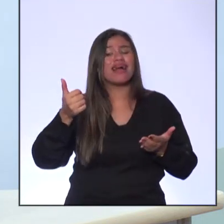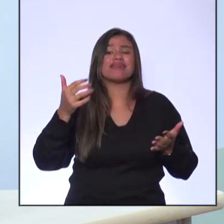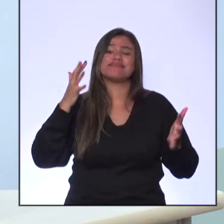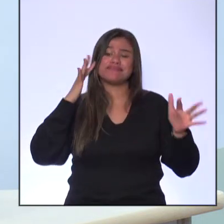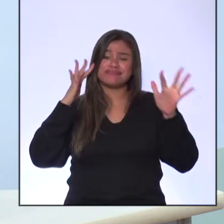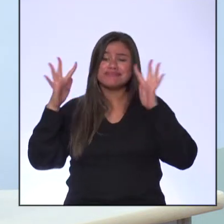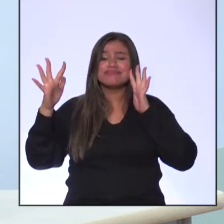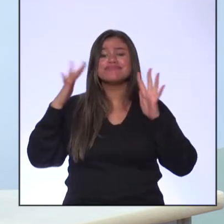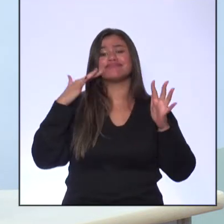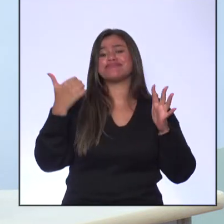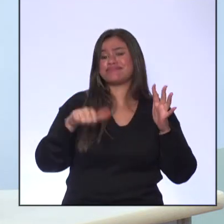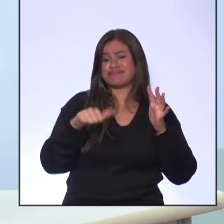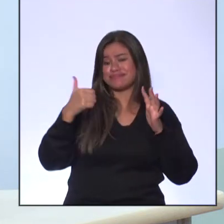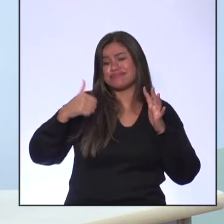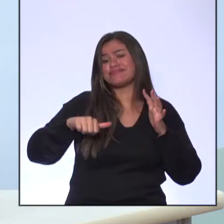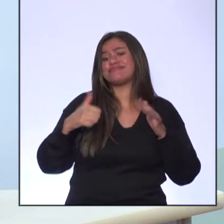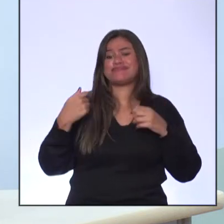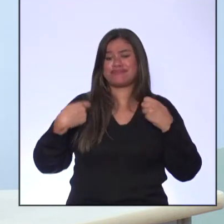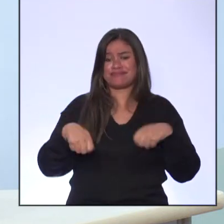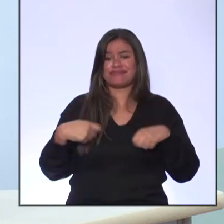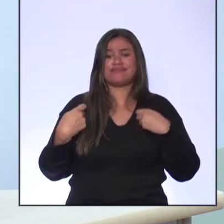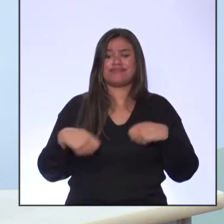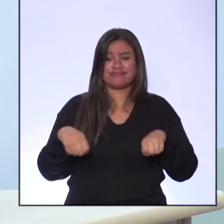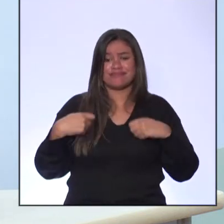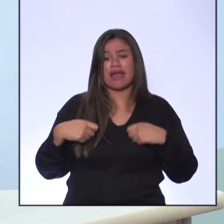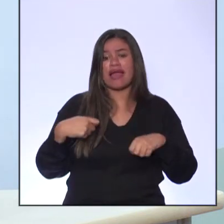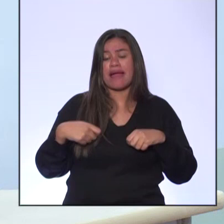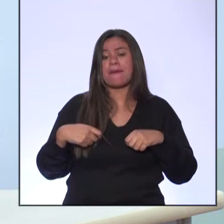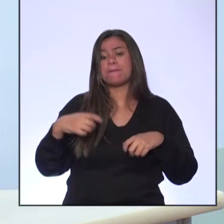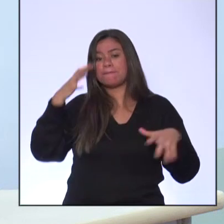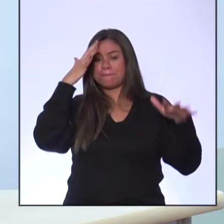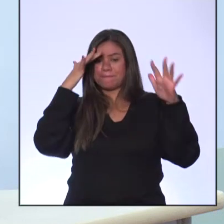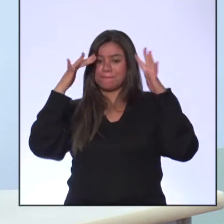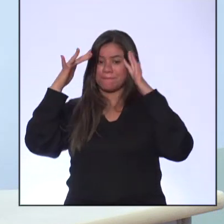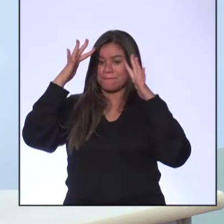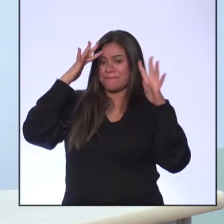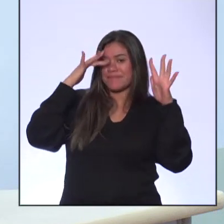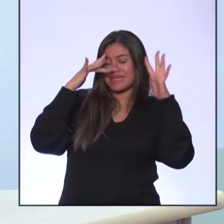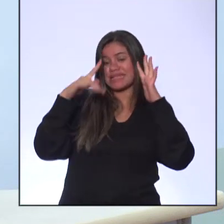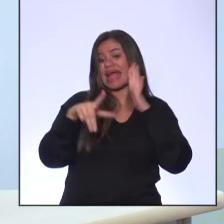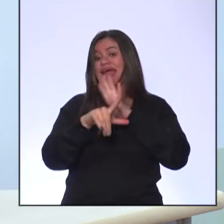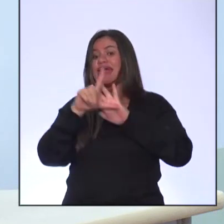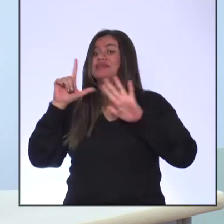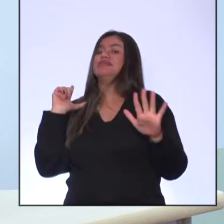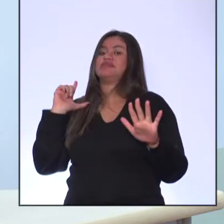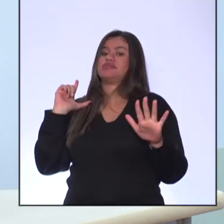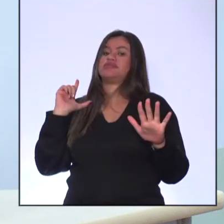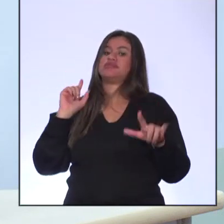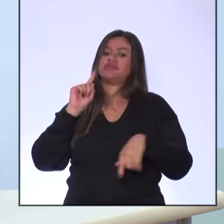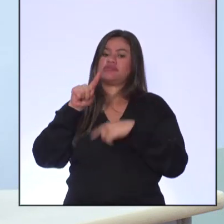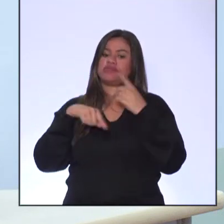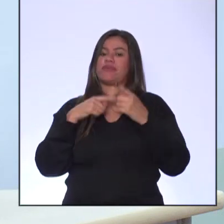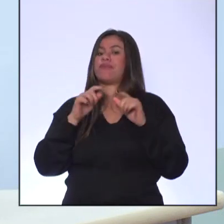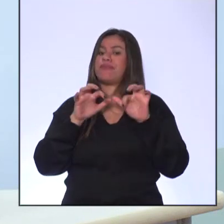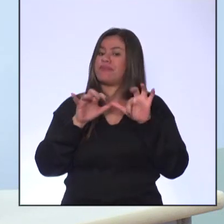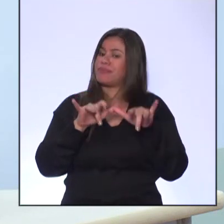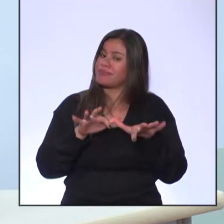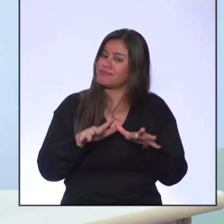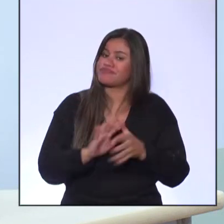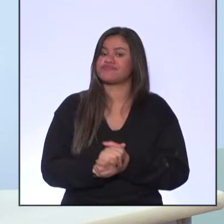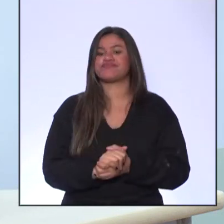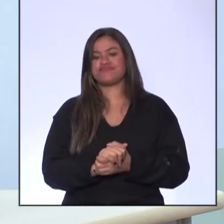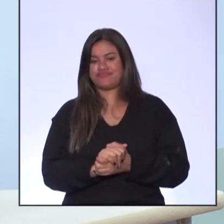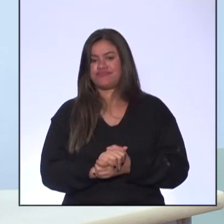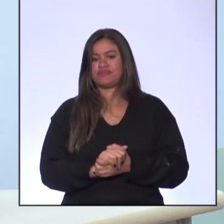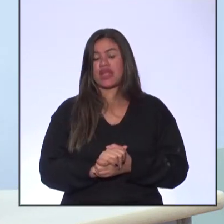é importantíssimo de acontecer. Pensar 2 vezes antes de tornar algo público é essencial. Faça boas perguntas